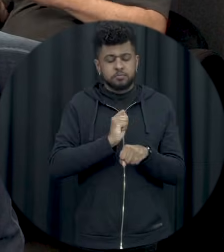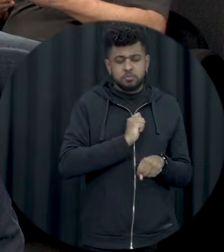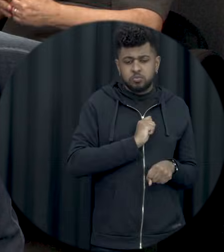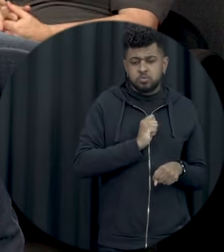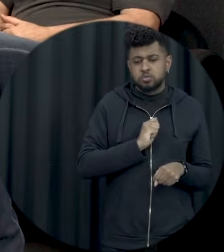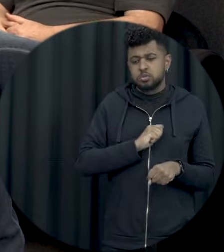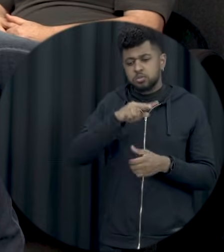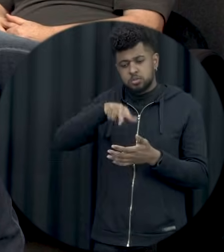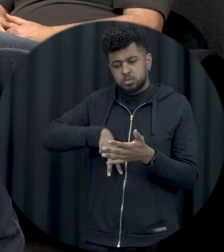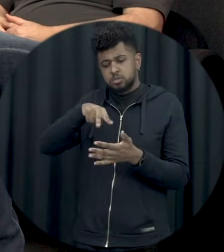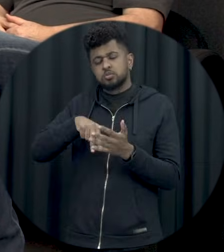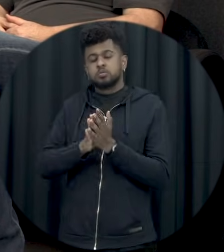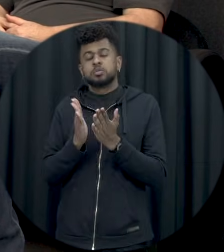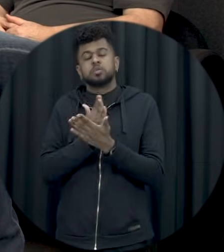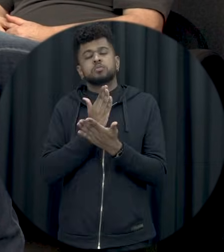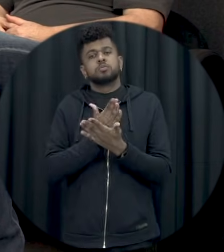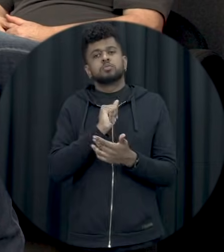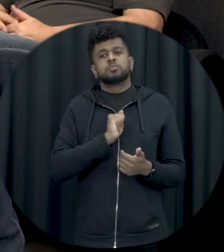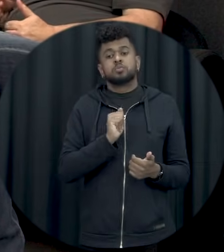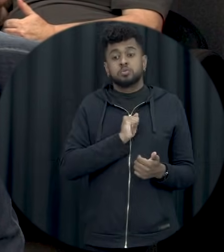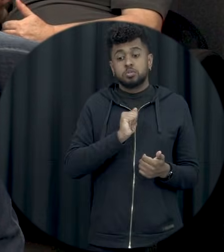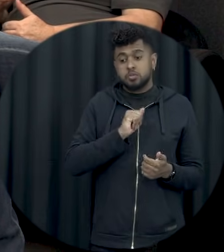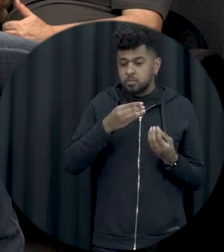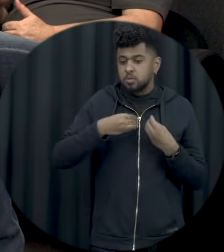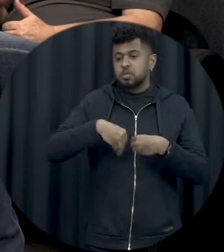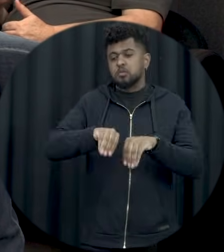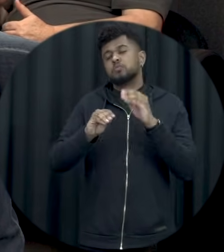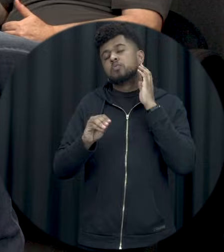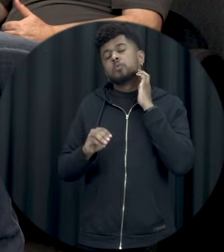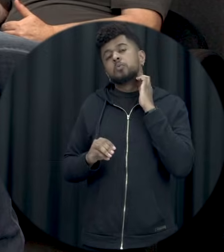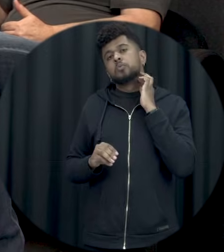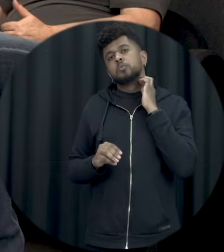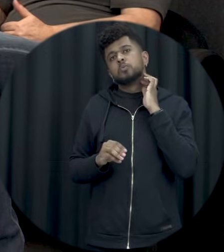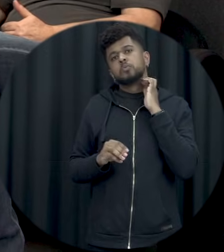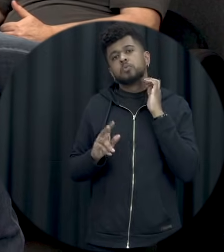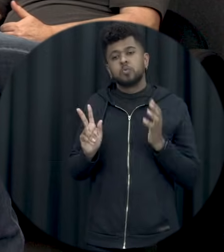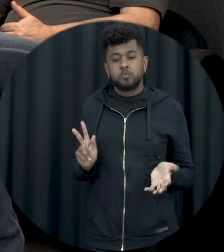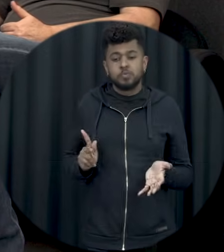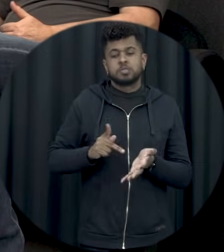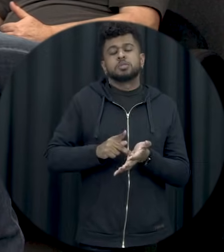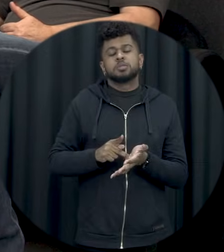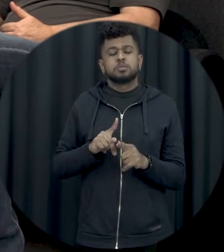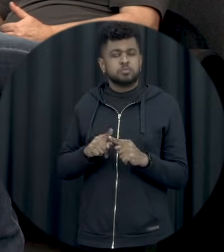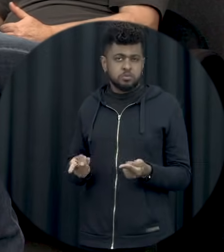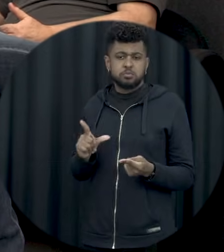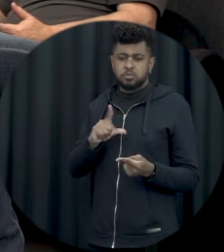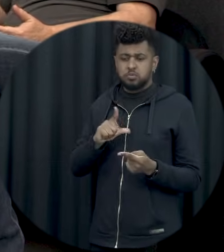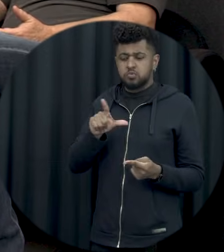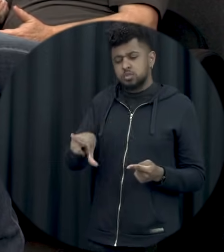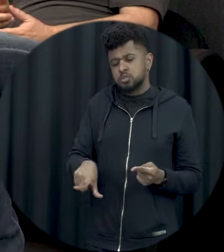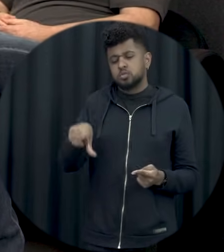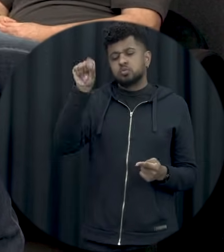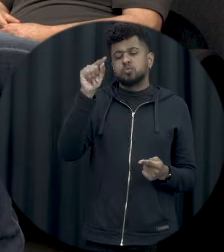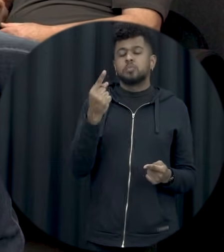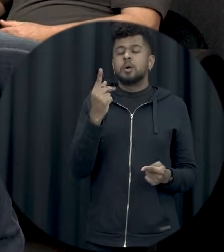de antropologia. Isso me levou finalmente a oficializar, porque aí sim, a uma certa altura você escolhe uma